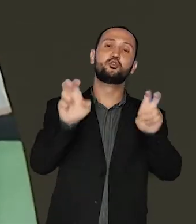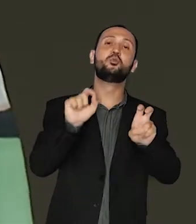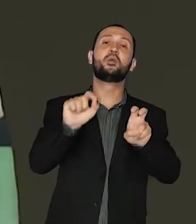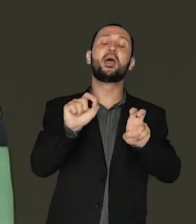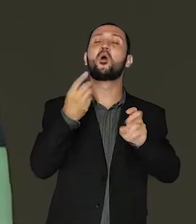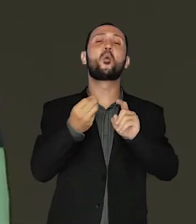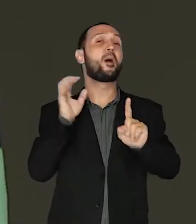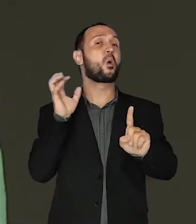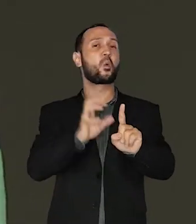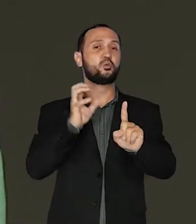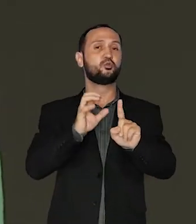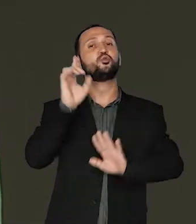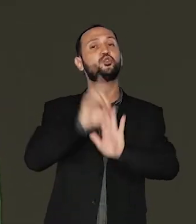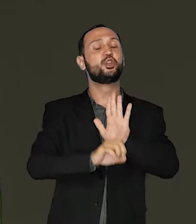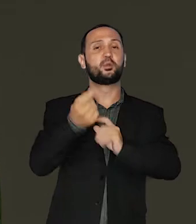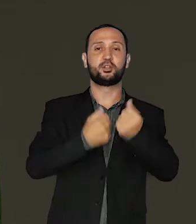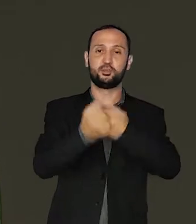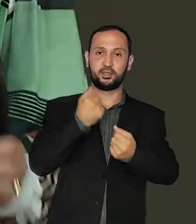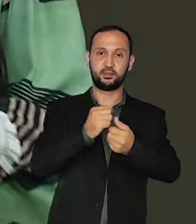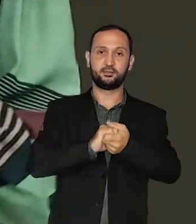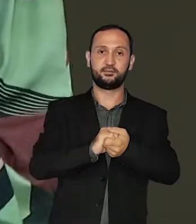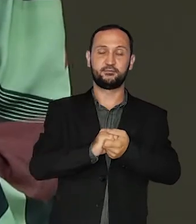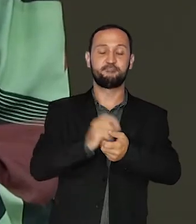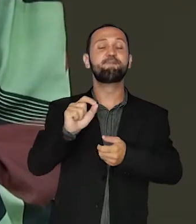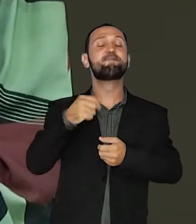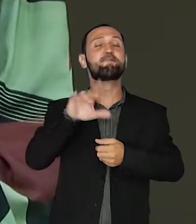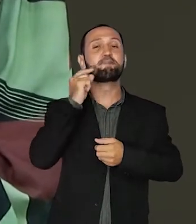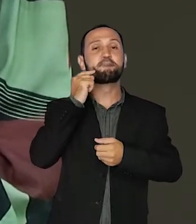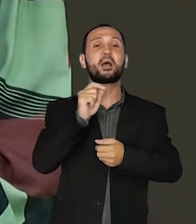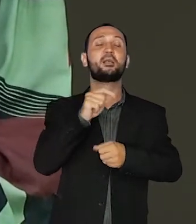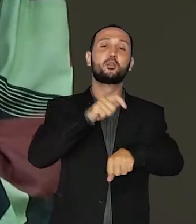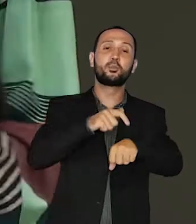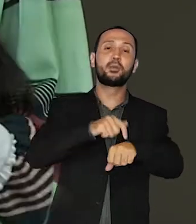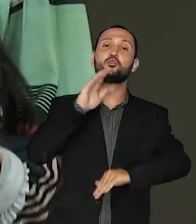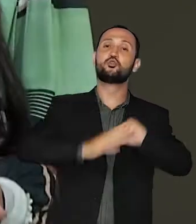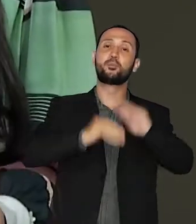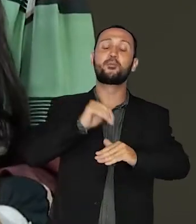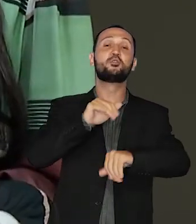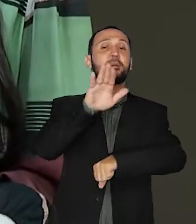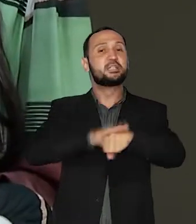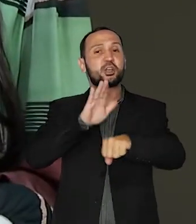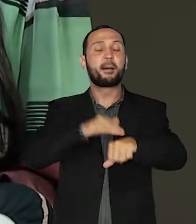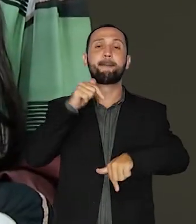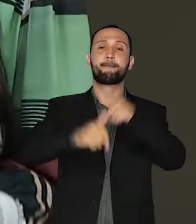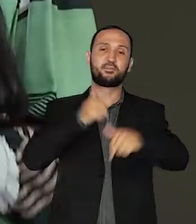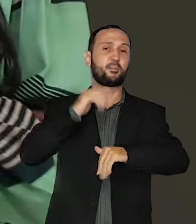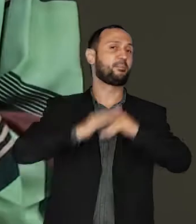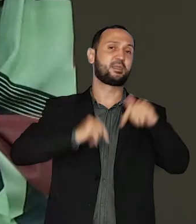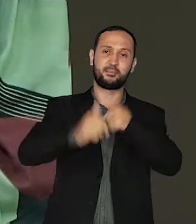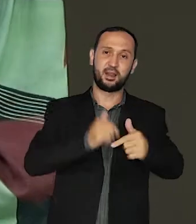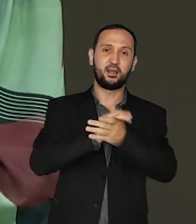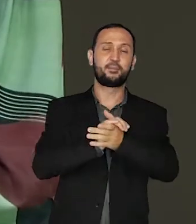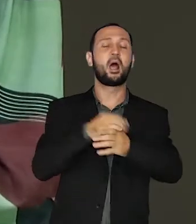assunto são os reflexos no direito administrativo, principalmente nas contratações pela administração pública.